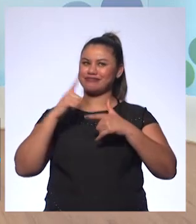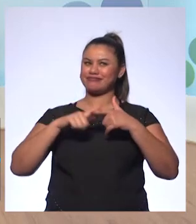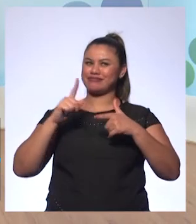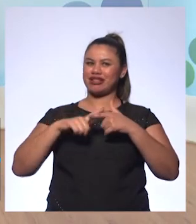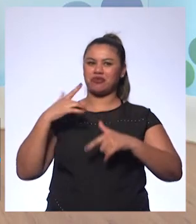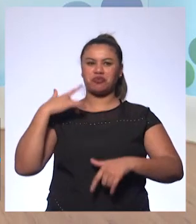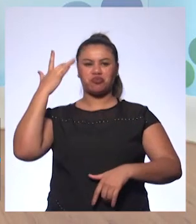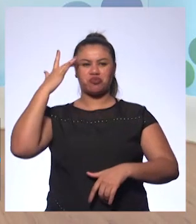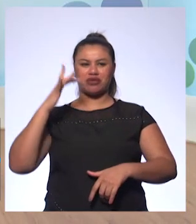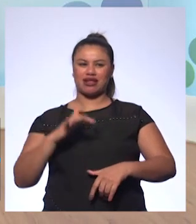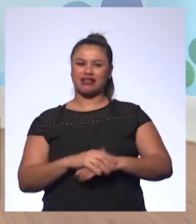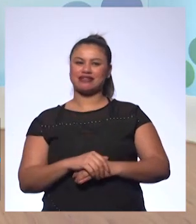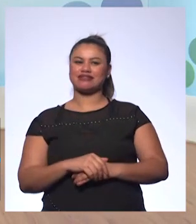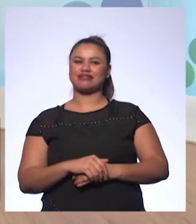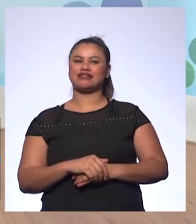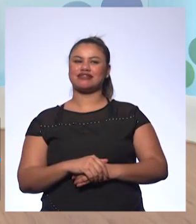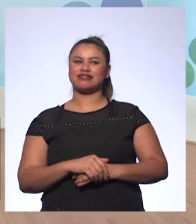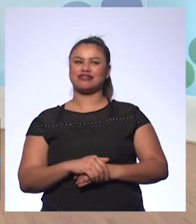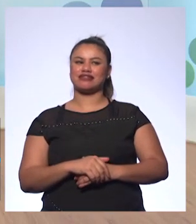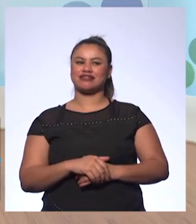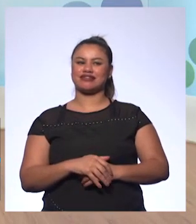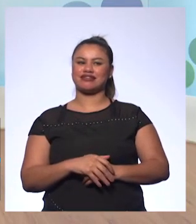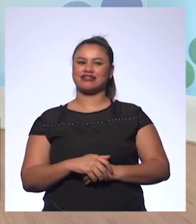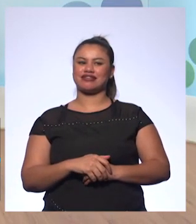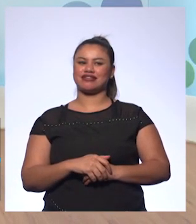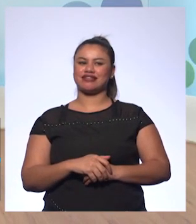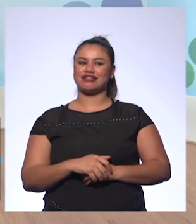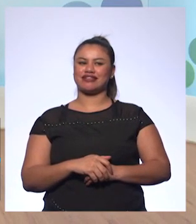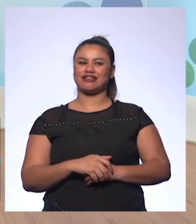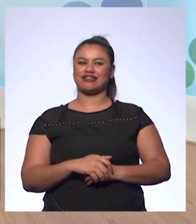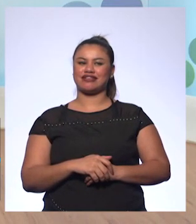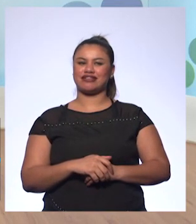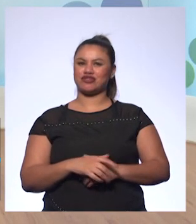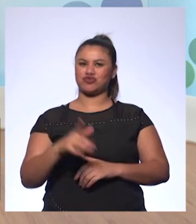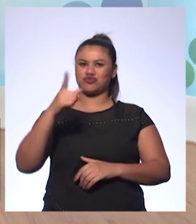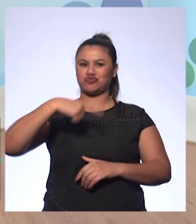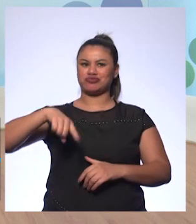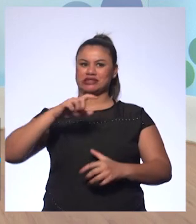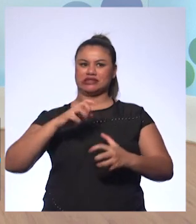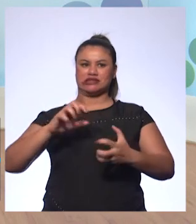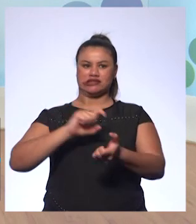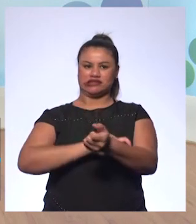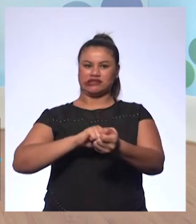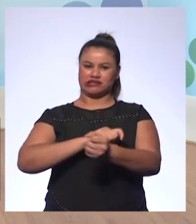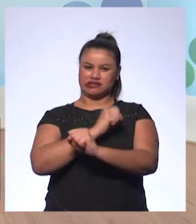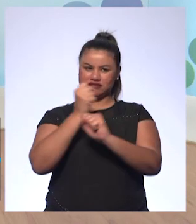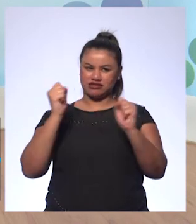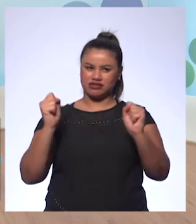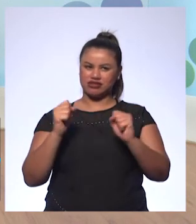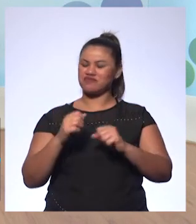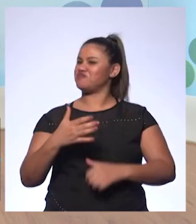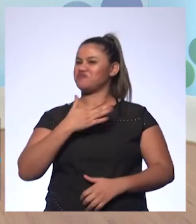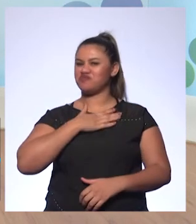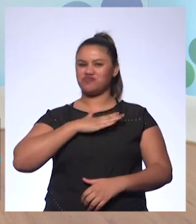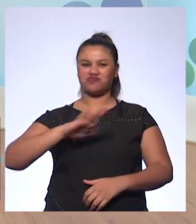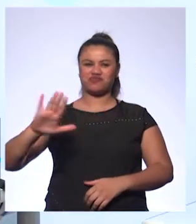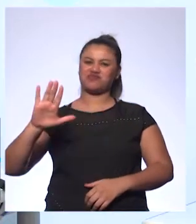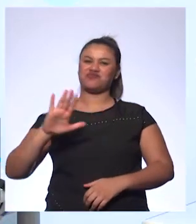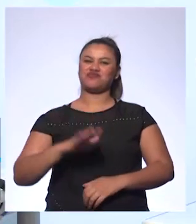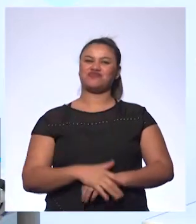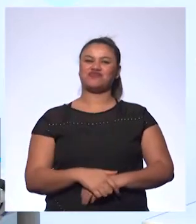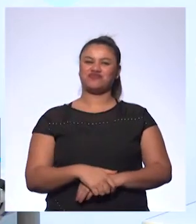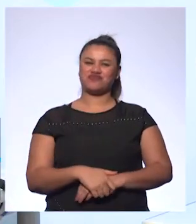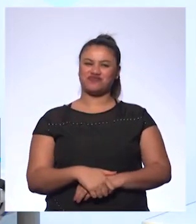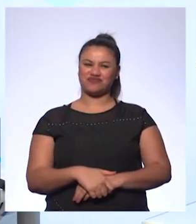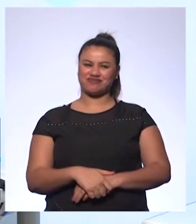entrou e poder que atua em volta da volta lá naquela pessoal ficou revoltado Aí dei deslike deslike Madame